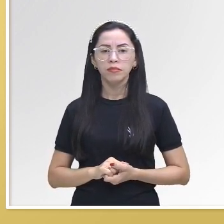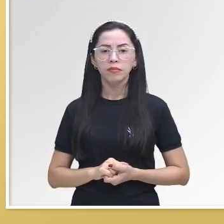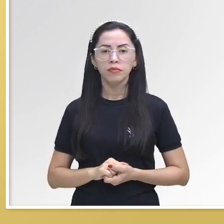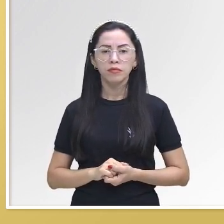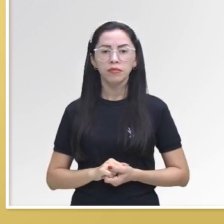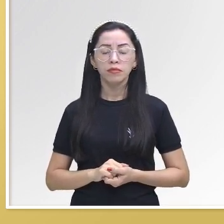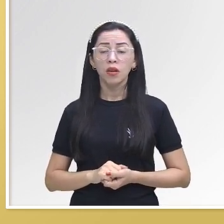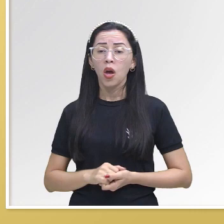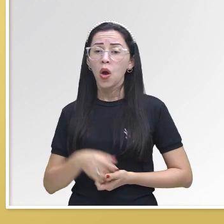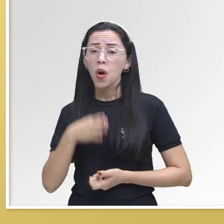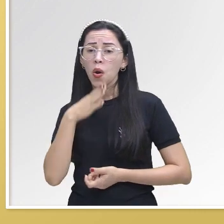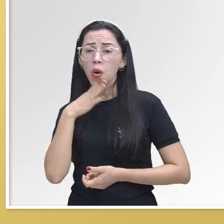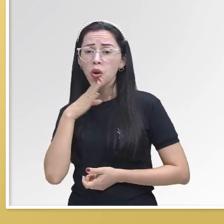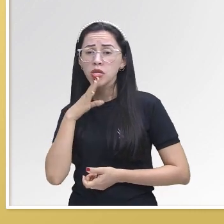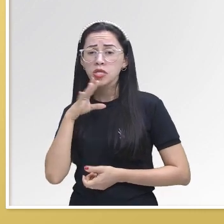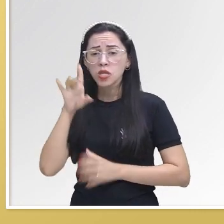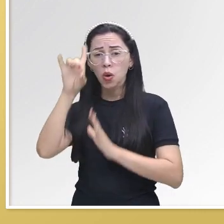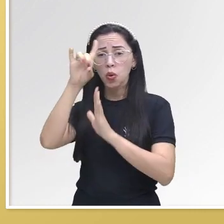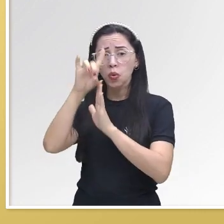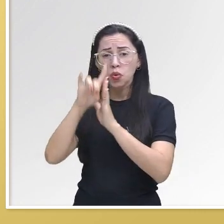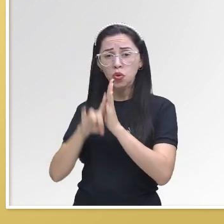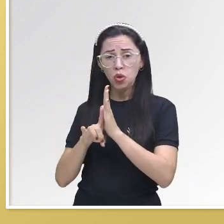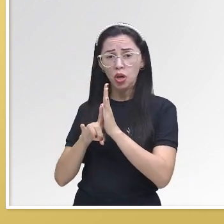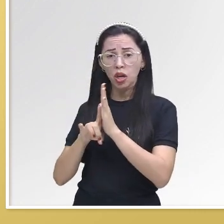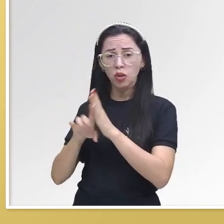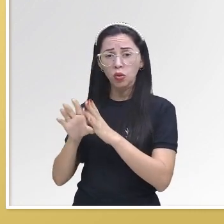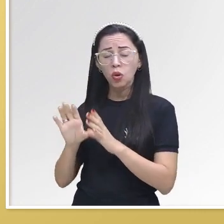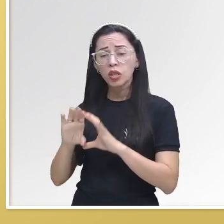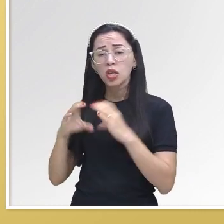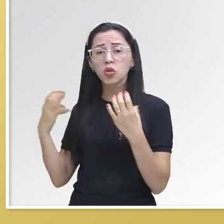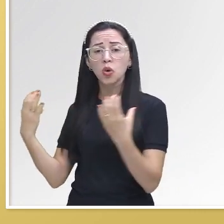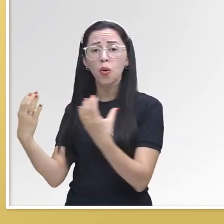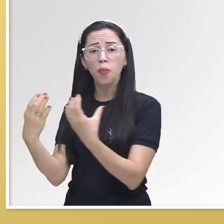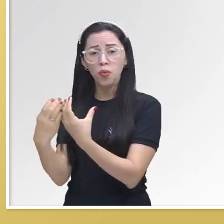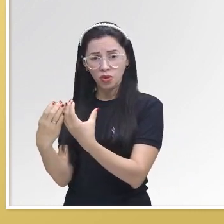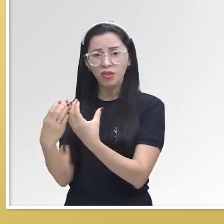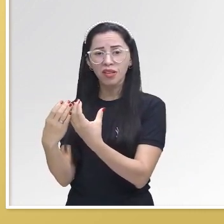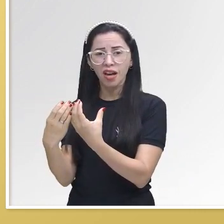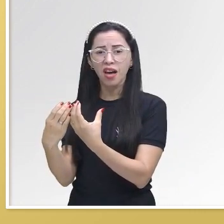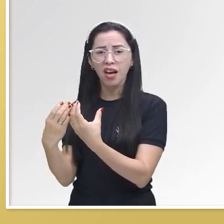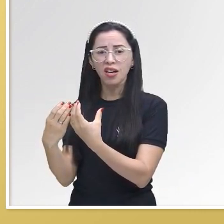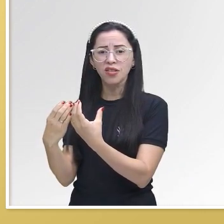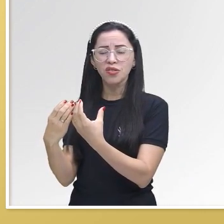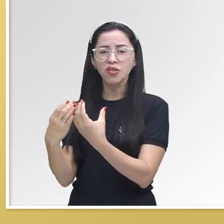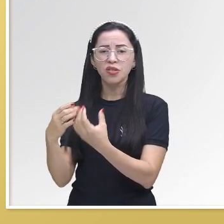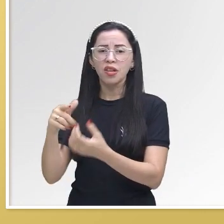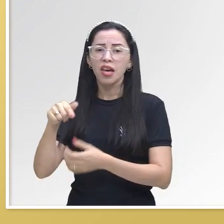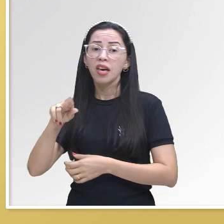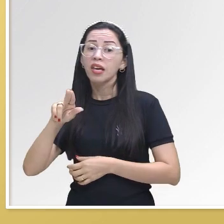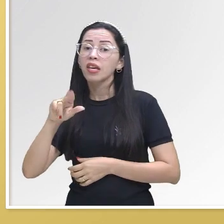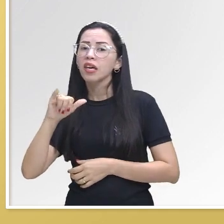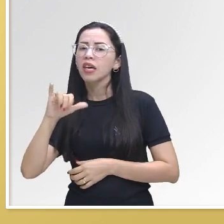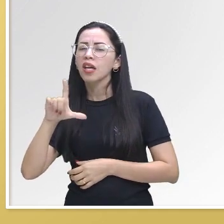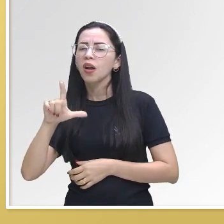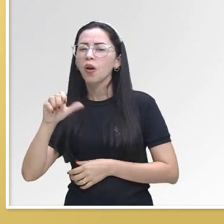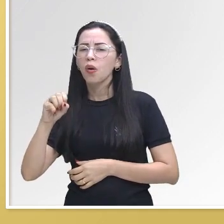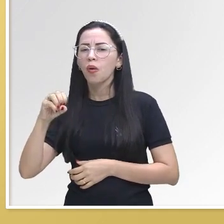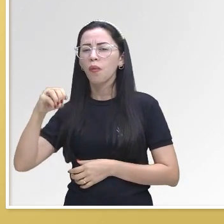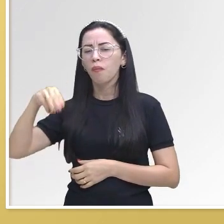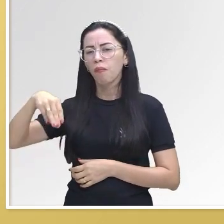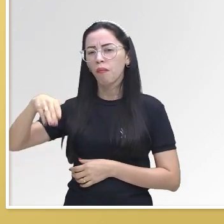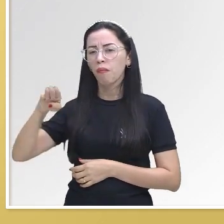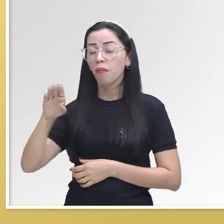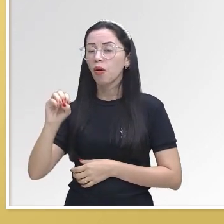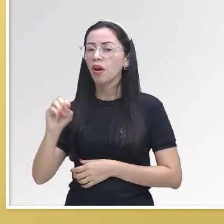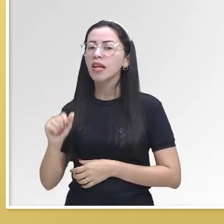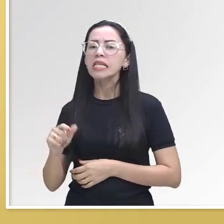Reconhecer os direitos das comunidades quilombolas e povos indígenas sobre suas terras significa respeitar suas